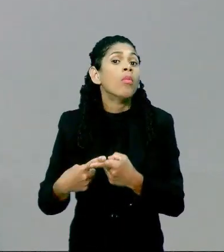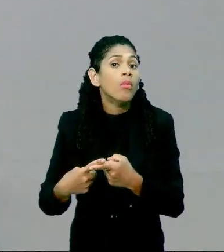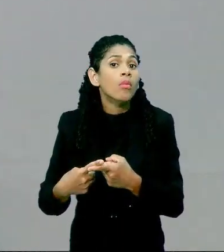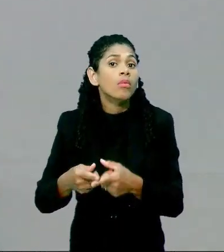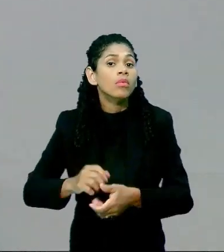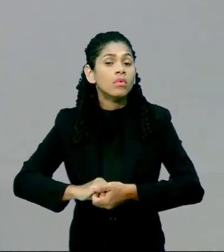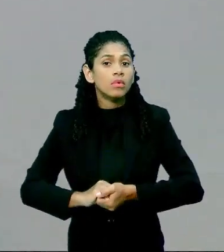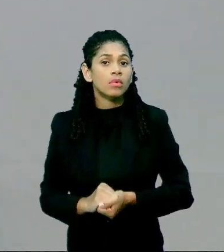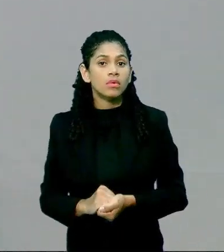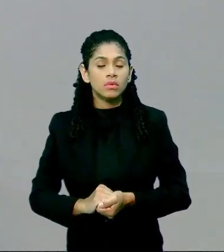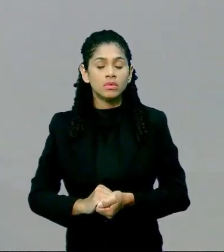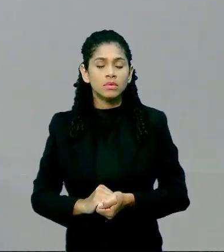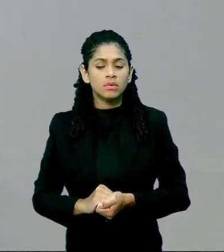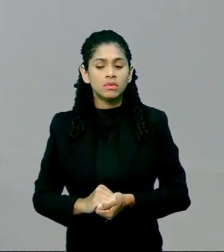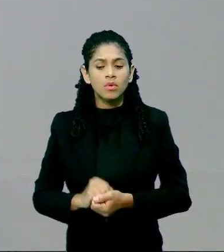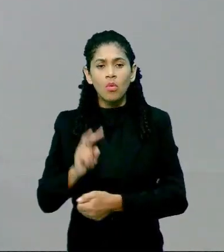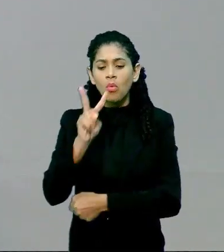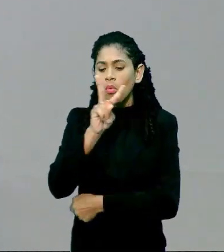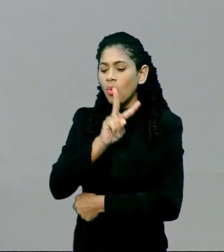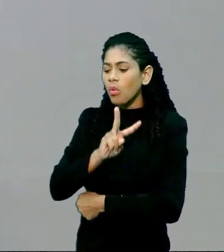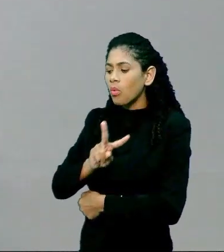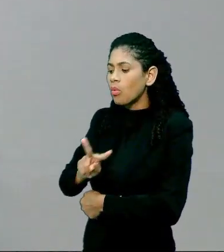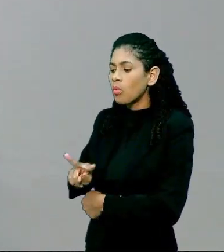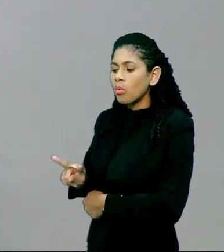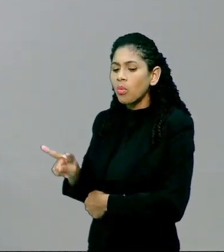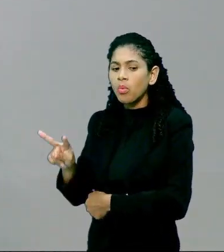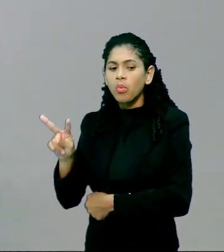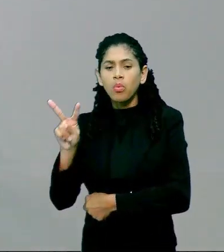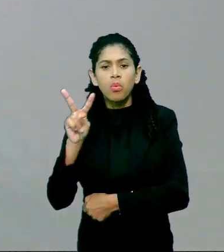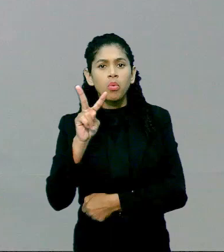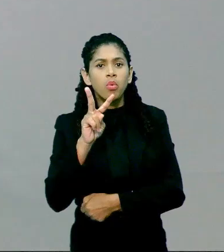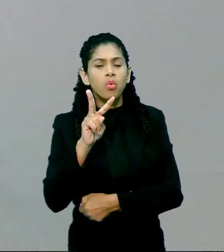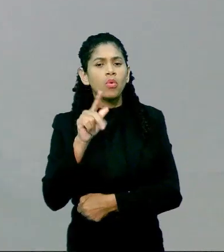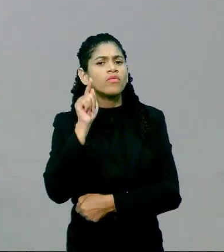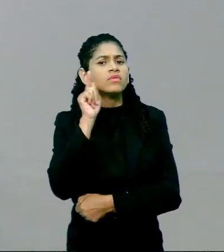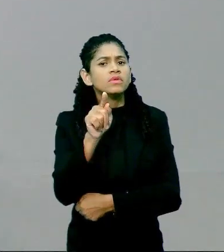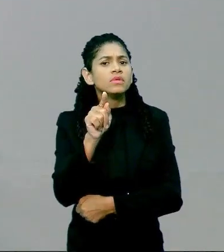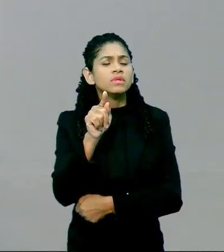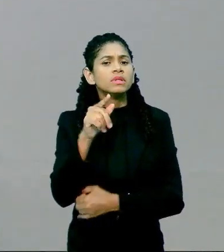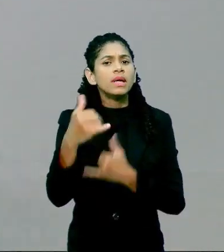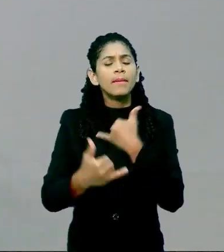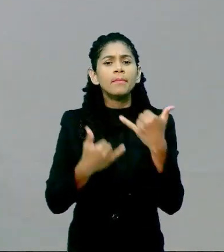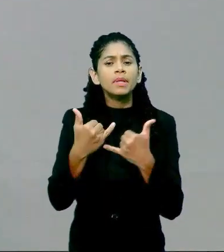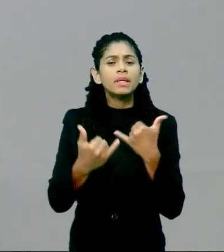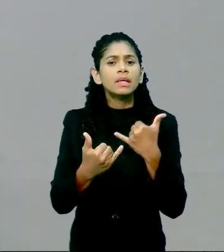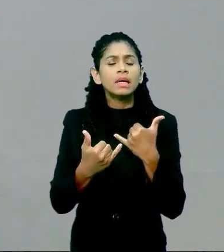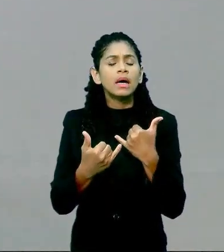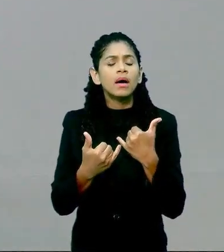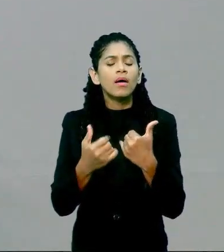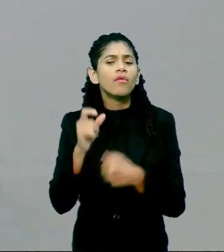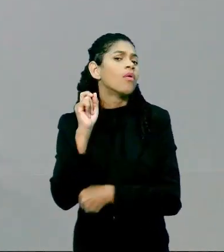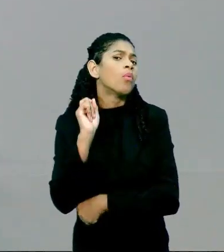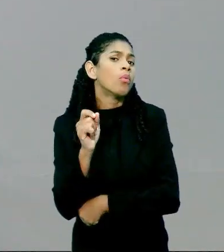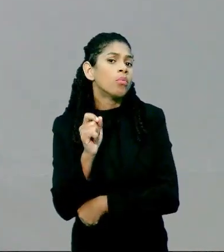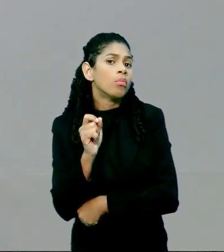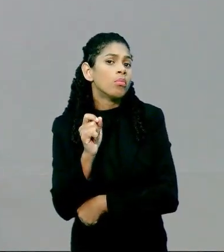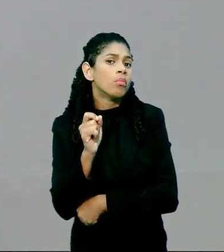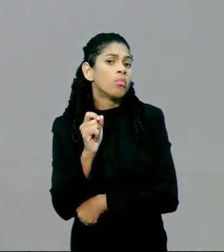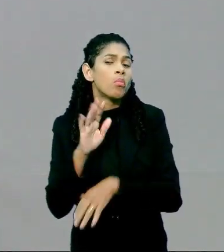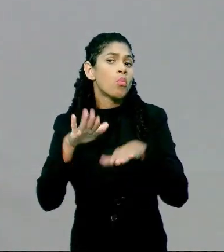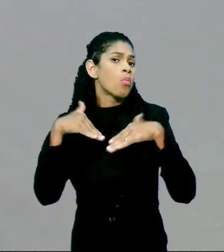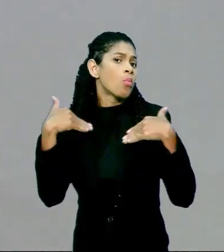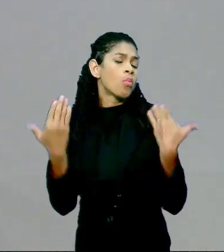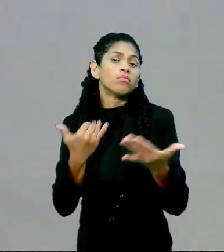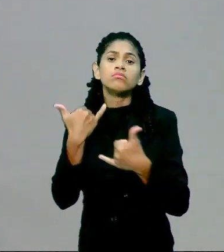olha ao seu redor. Do que você brincava? Me diga aí. Por que você brincava de determinada atividade? O porquê você